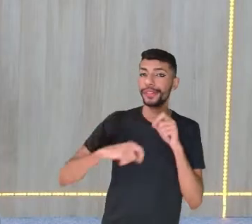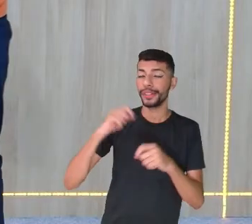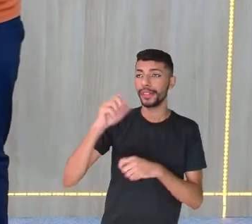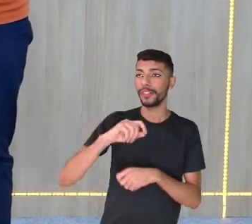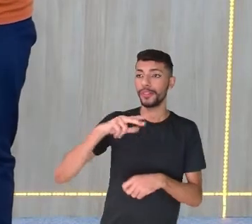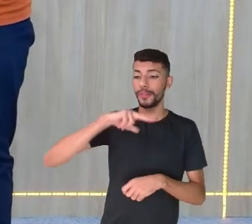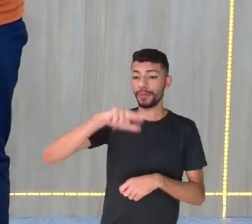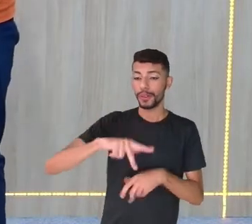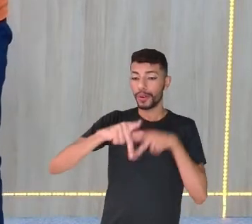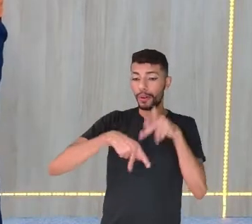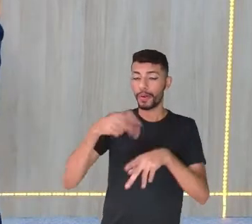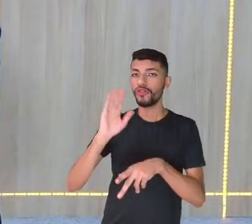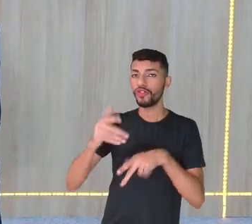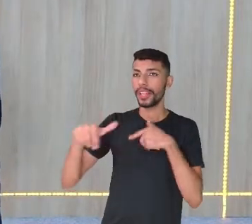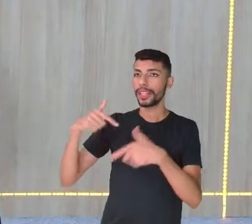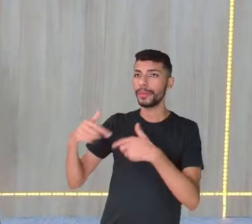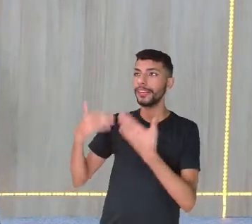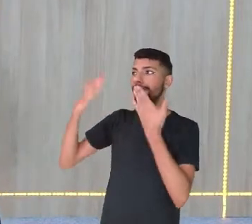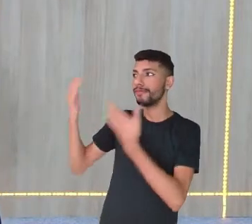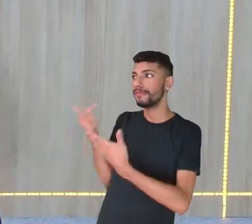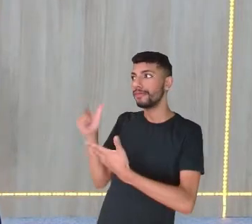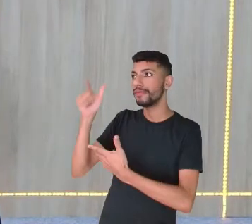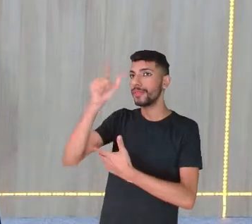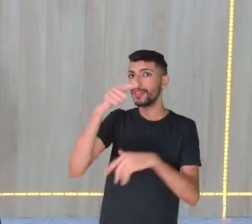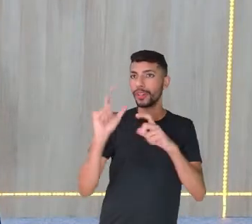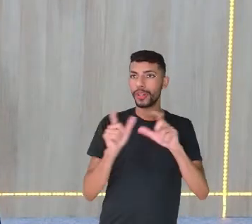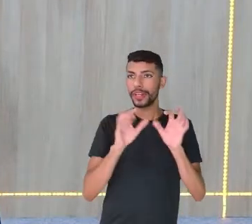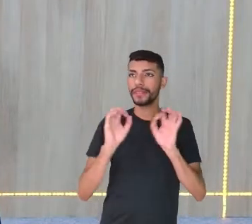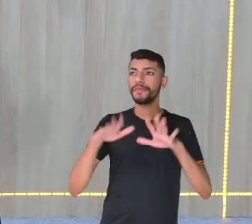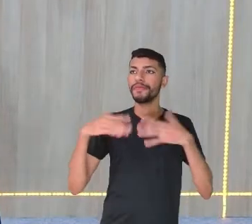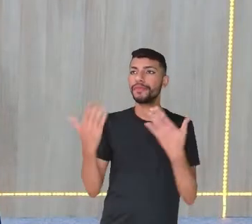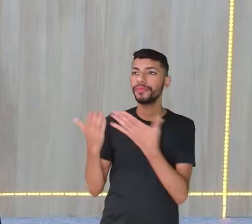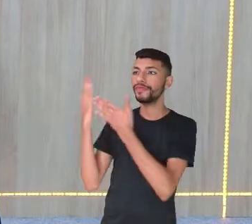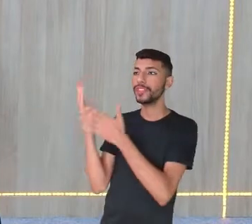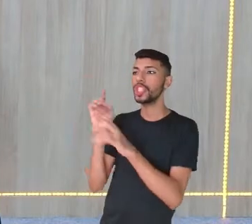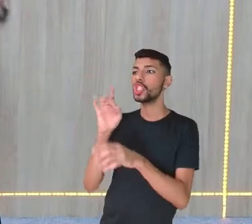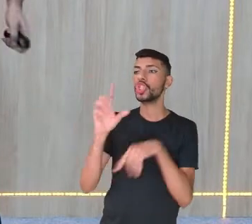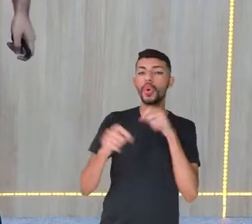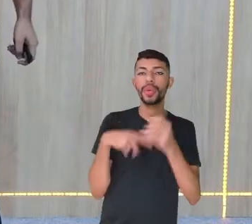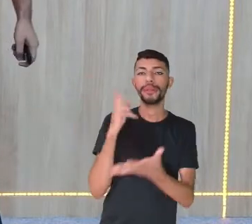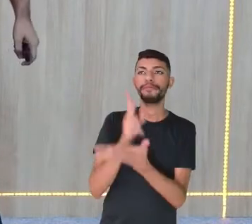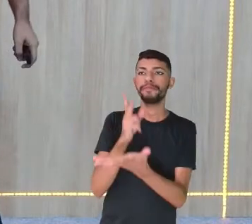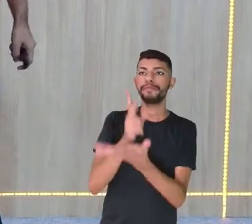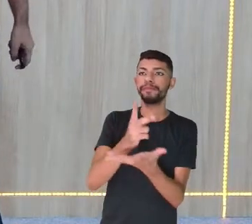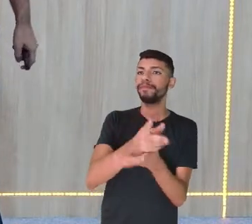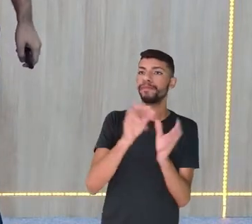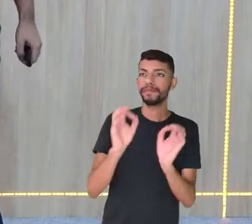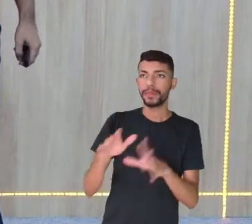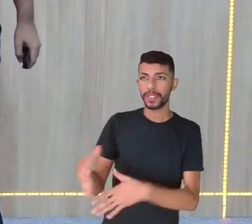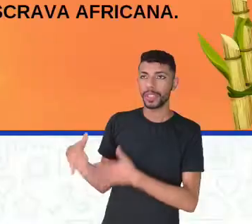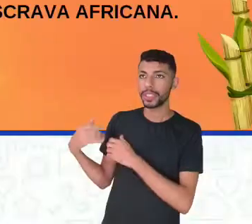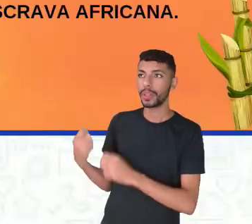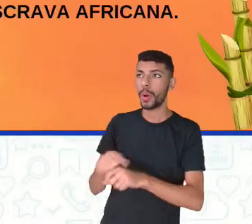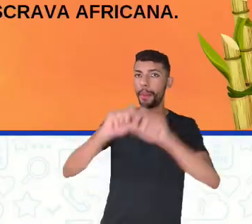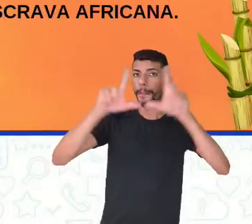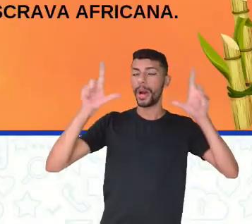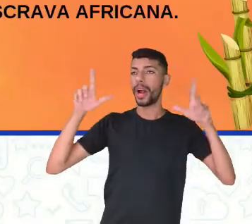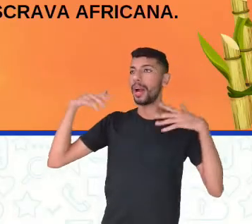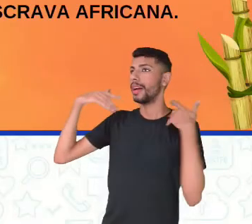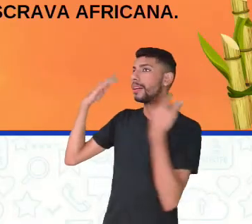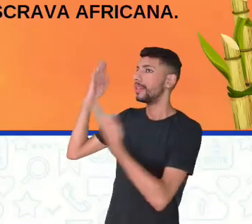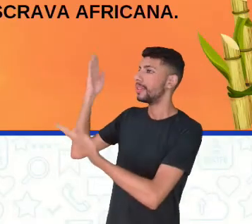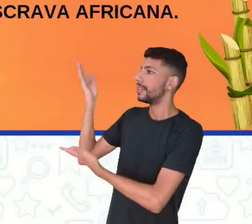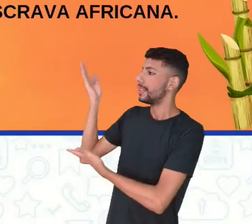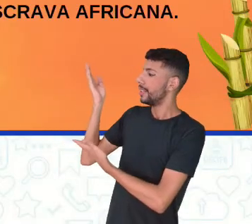Chegou aqui a cana-de-açúcar, foi só o quê? Ó, dar uma continuidade de uma coisa que eles já estavam fazendo. Aí na tela Billy Paul, olha só,